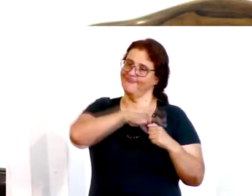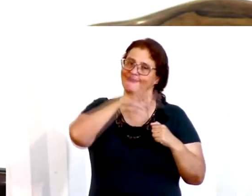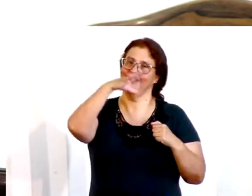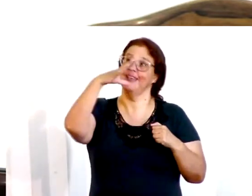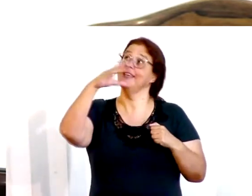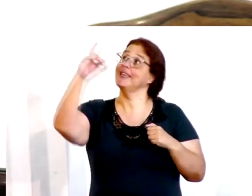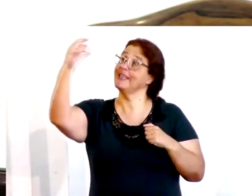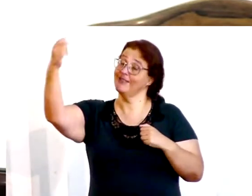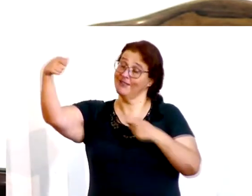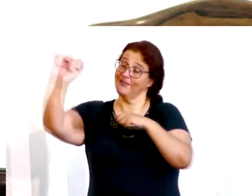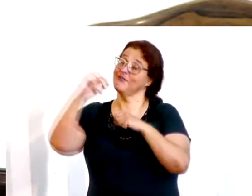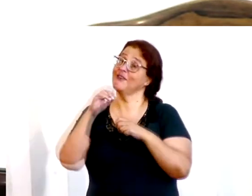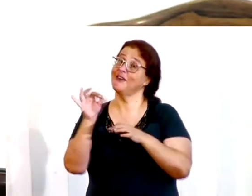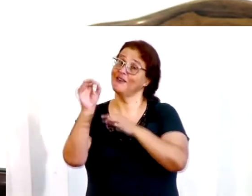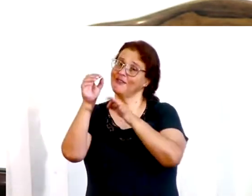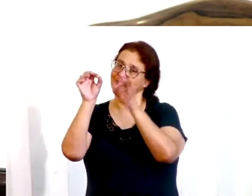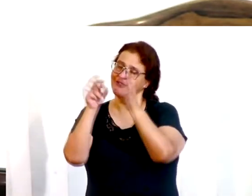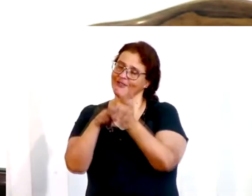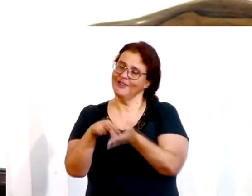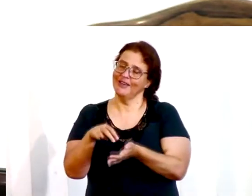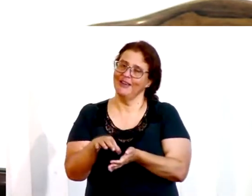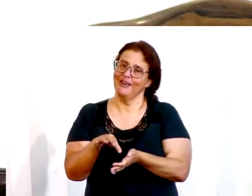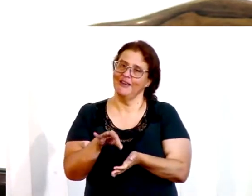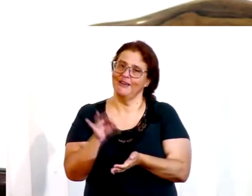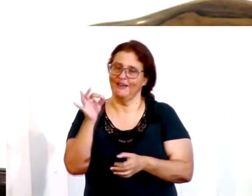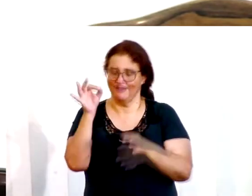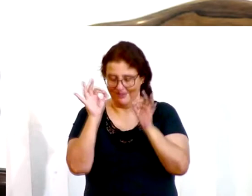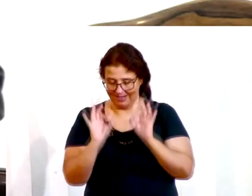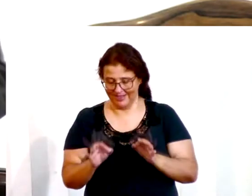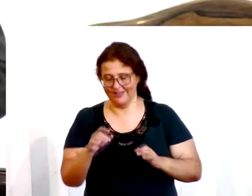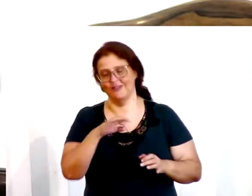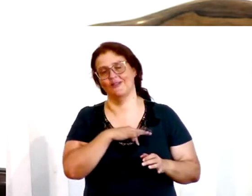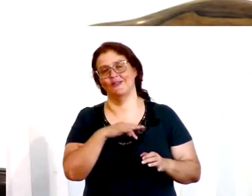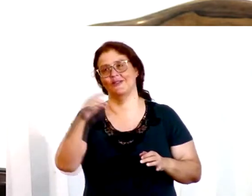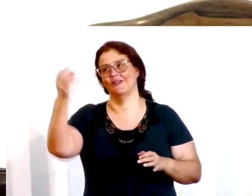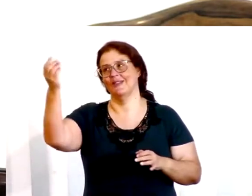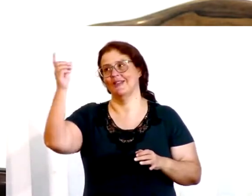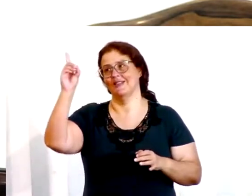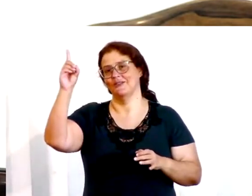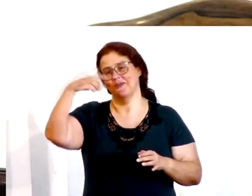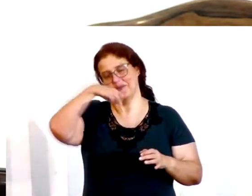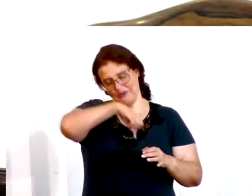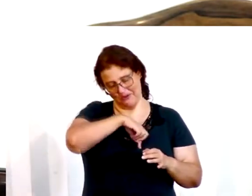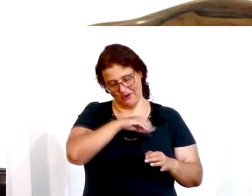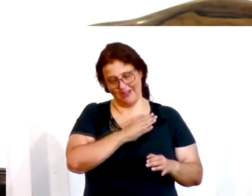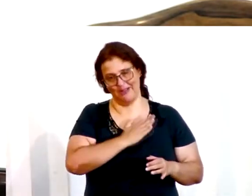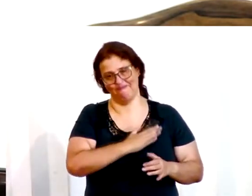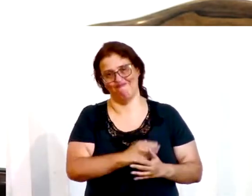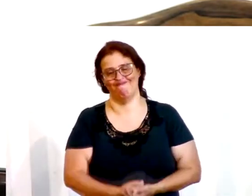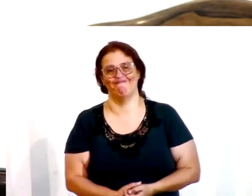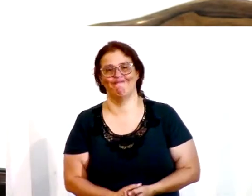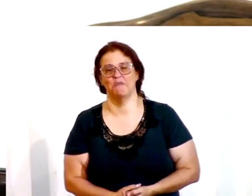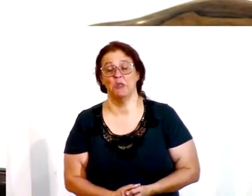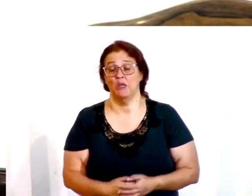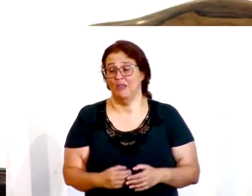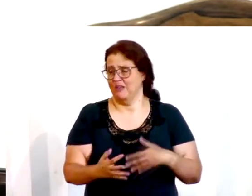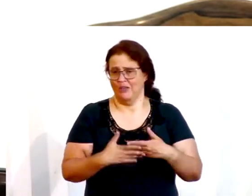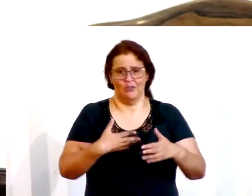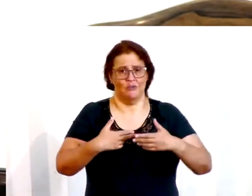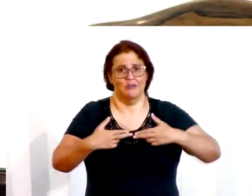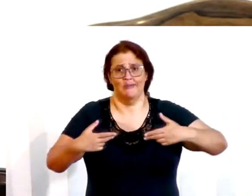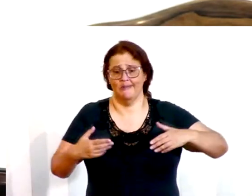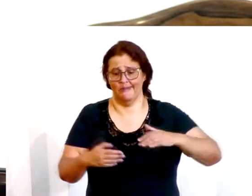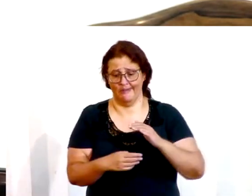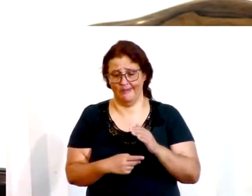coração. E no contexto aqui, a ideia de autossuficiência é de que as circunstâncias exteriores